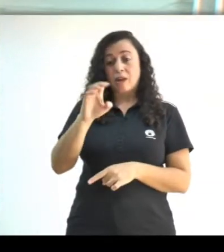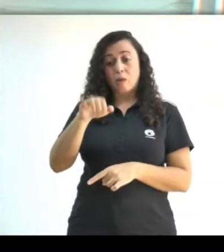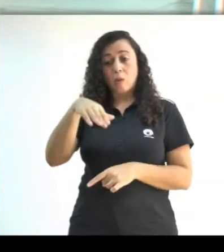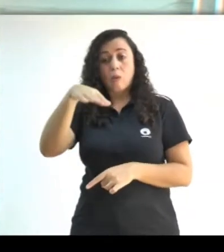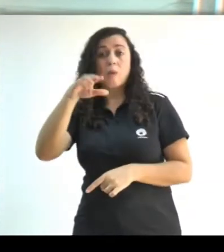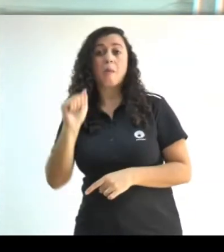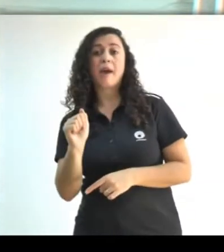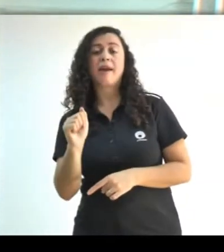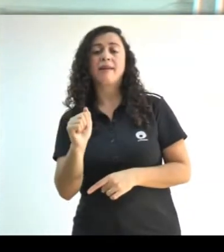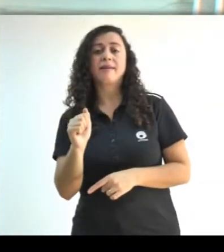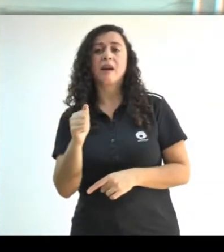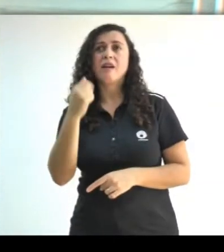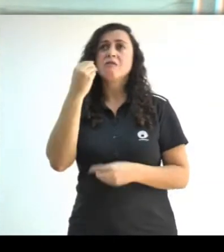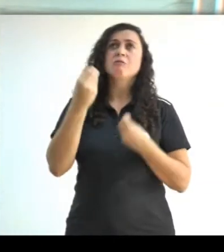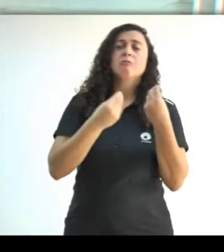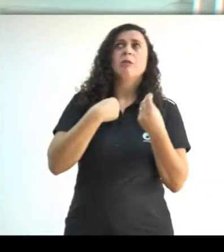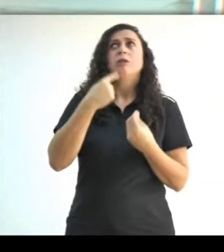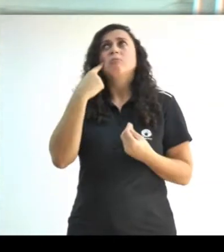Colmeia,